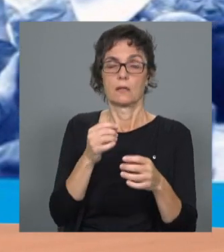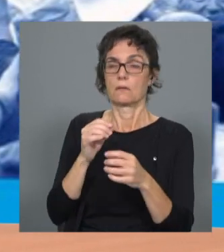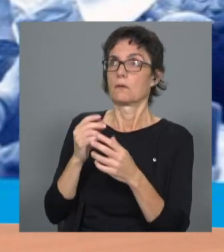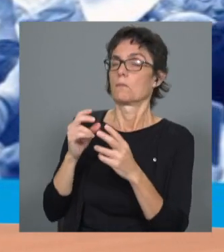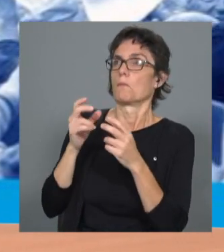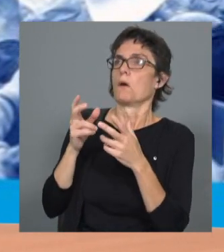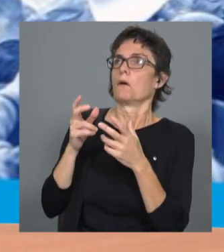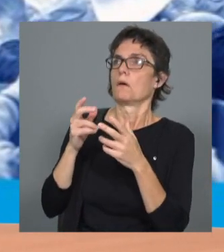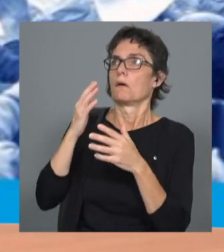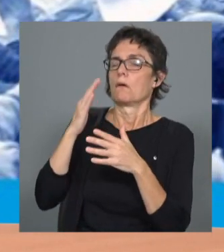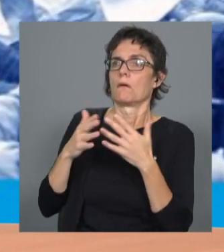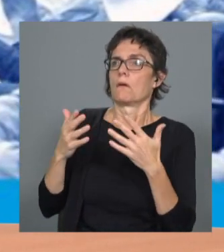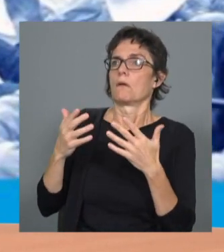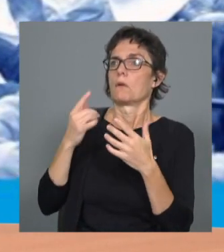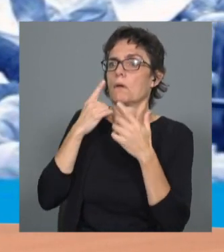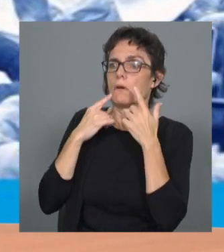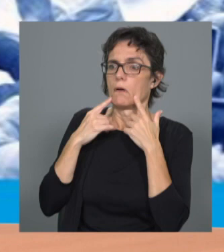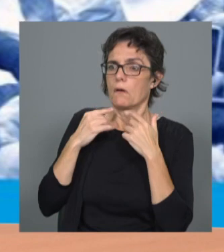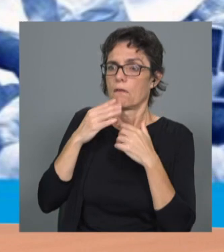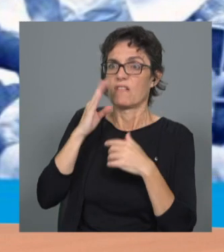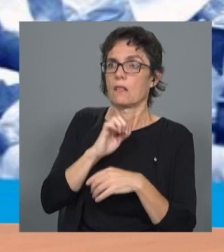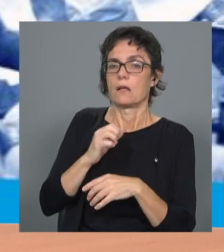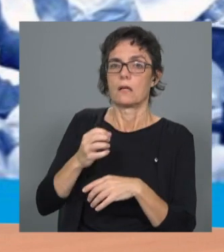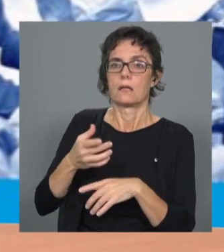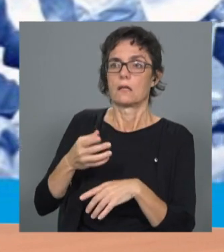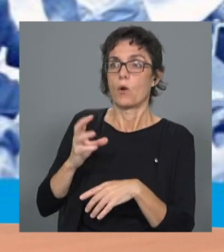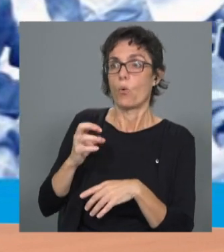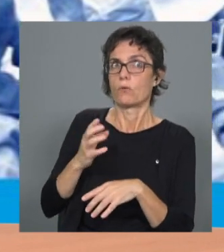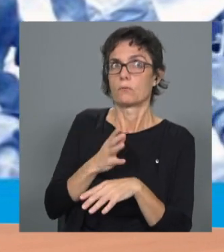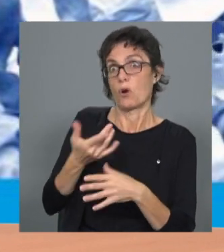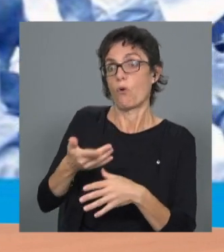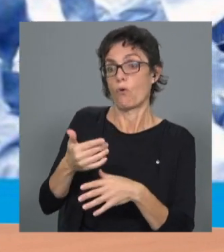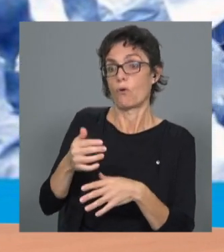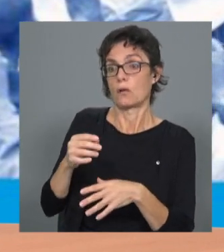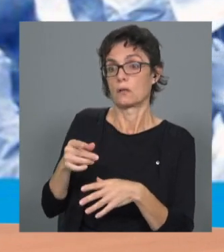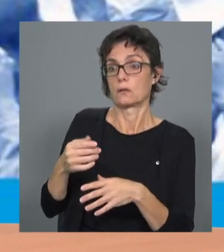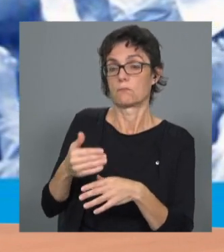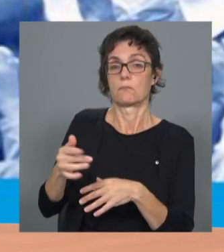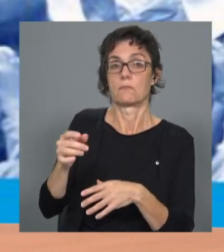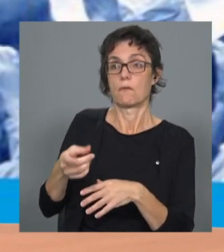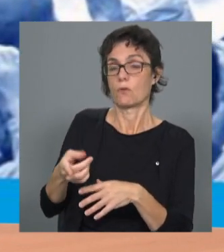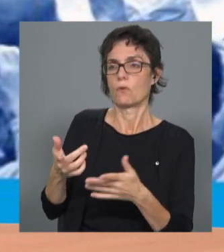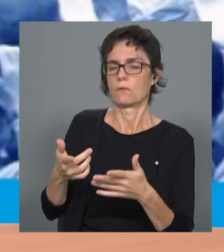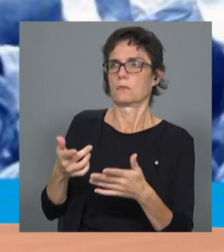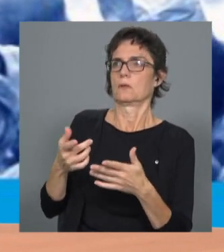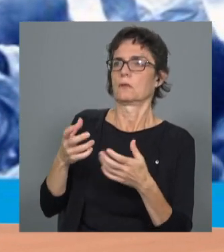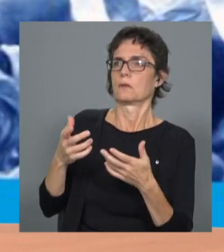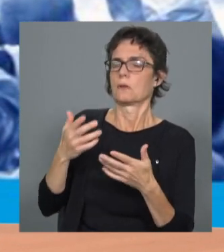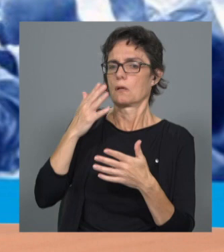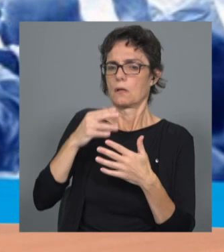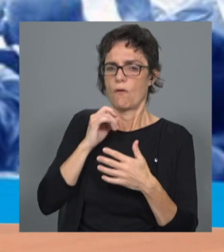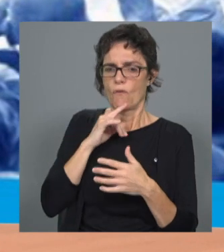anos, não é? Tem 8 anos, vai fazer 9 agora, em fevereiro, e ele ficou muito abalado, como é óbvio, ao avô,